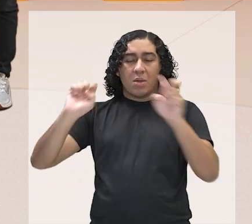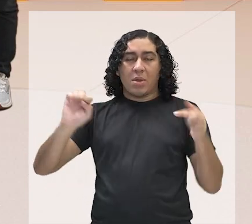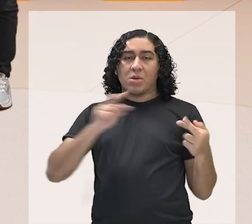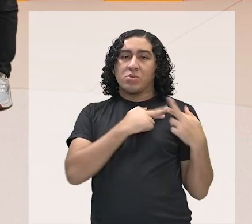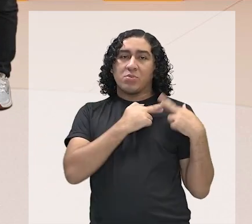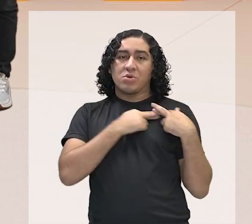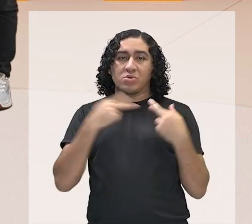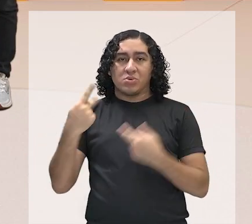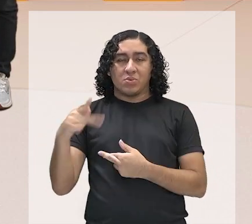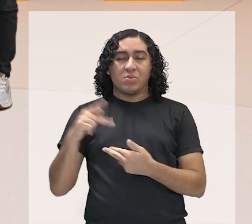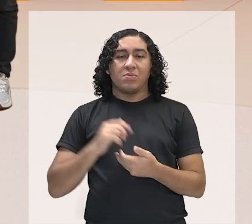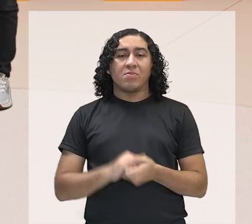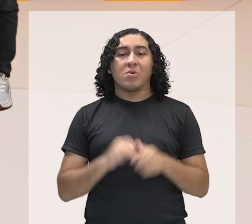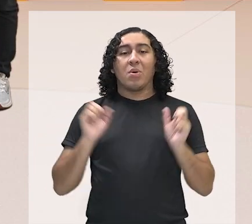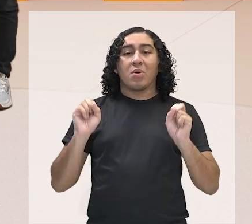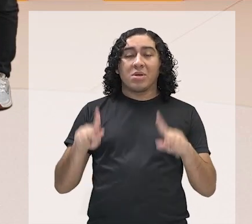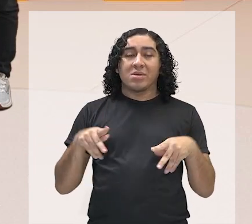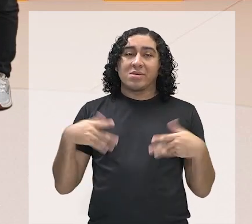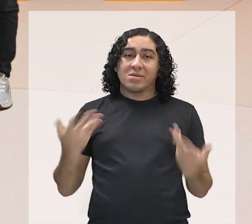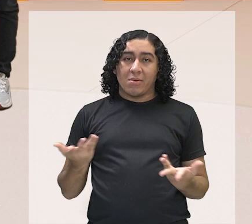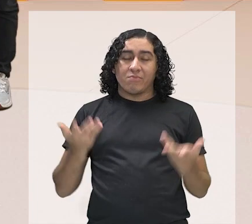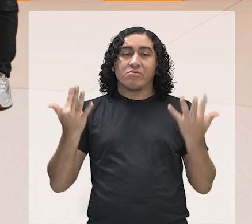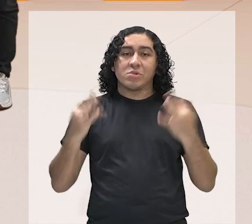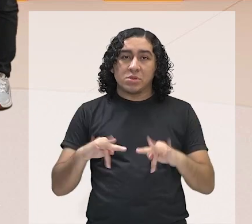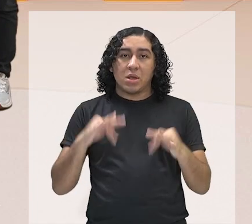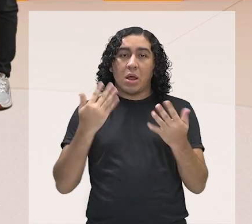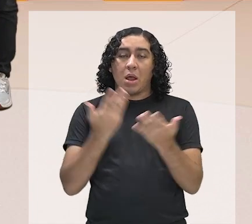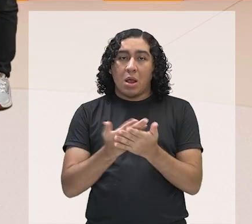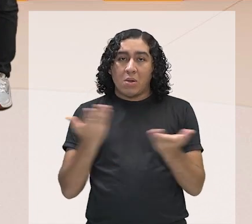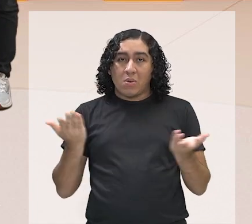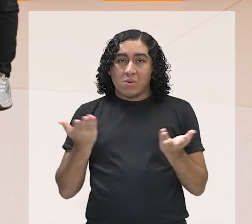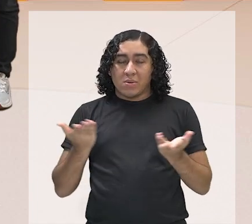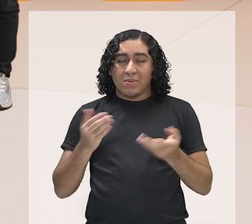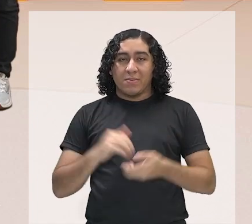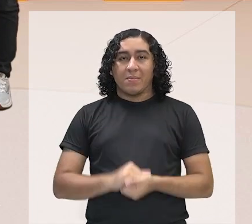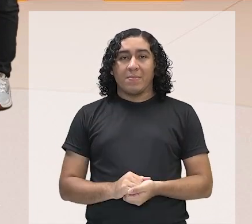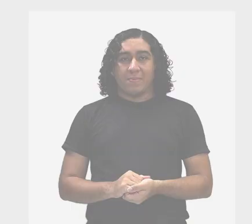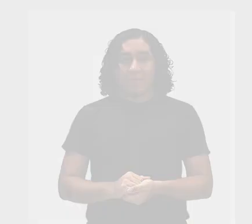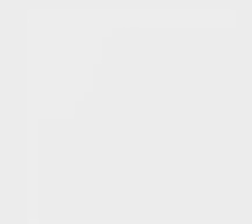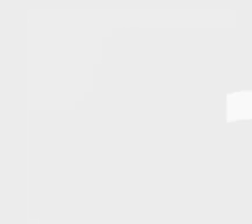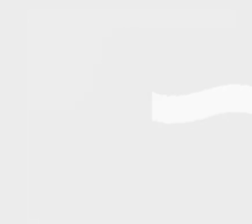competência, certo? Com isso, a gente finaliza o conteúdo da nossa aula.